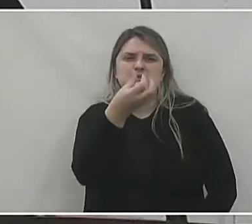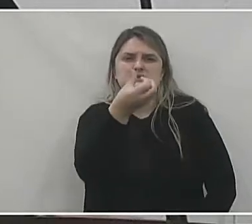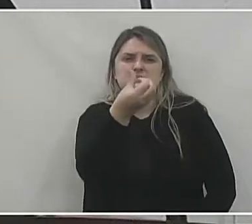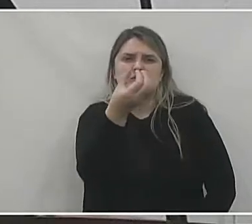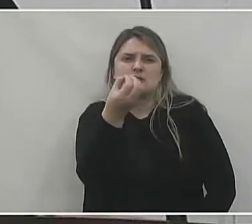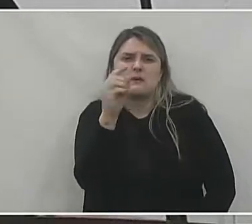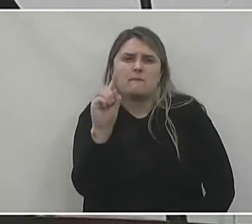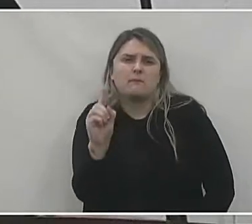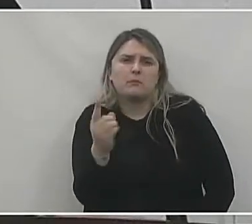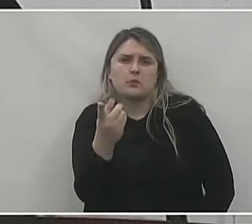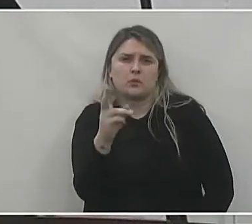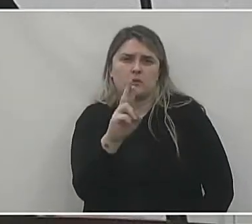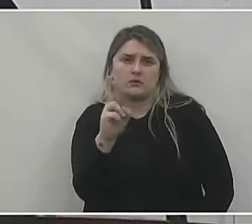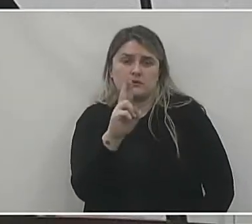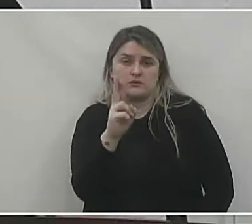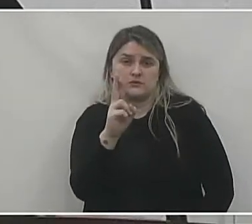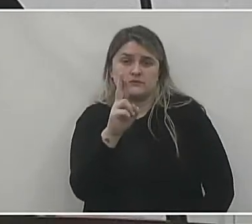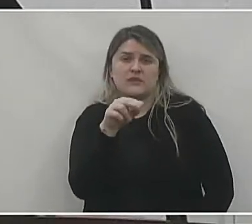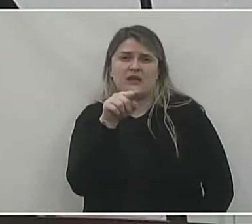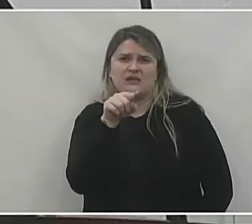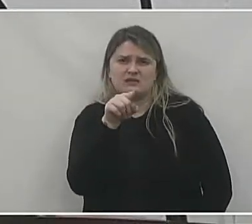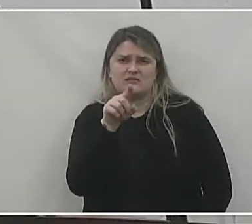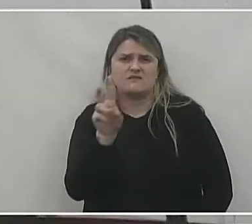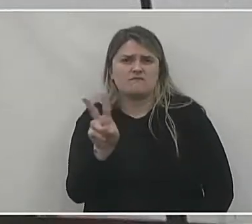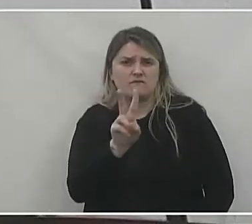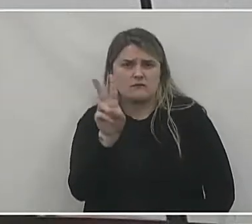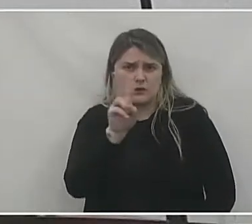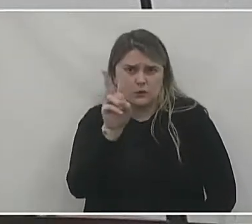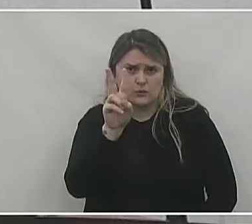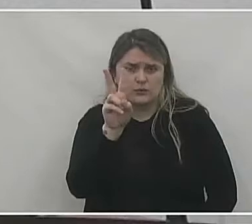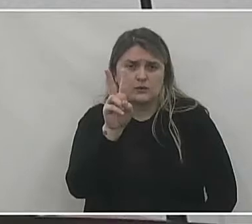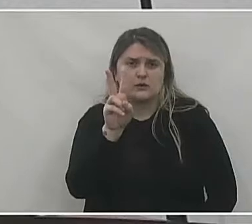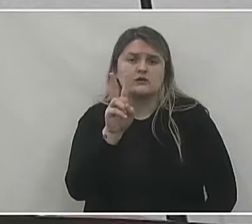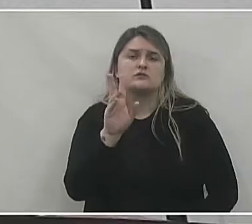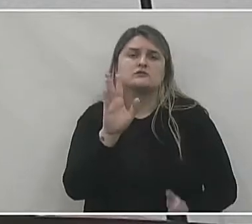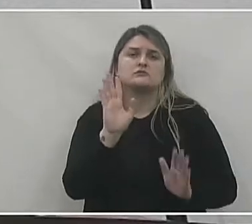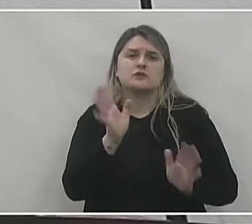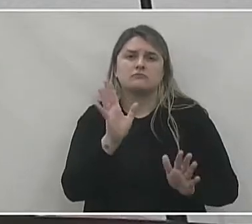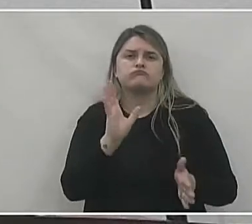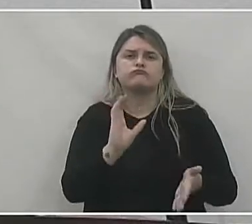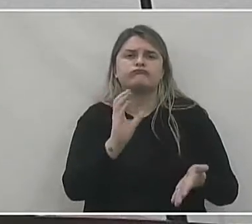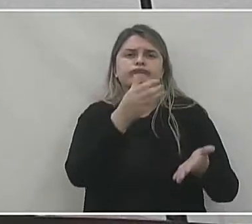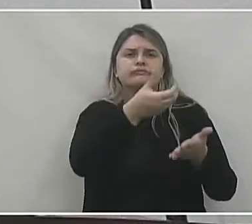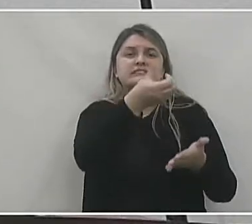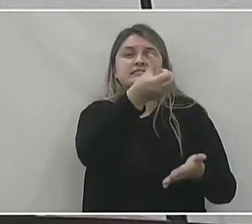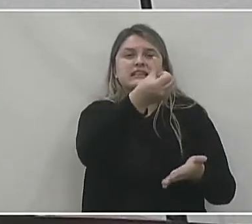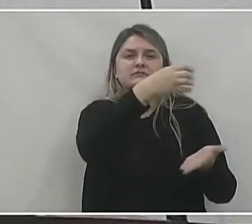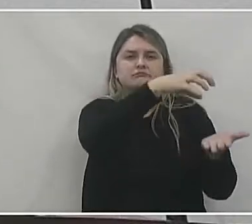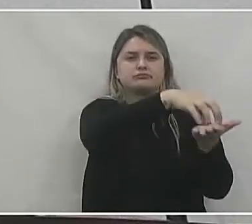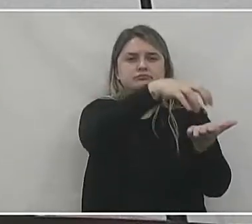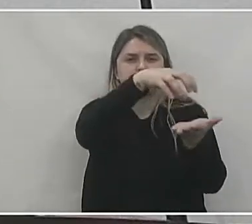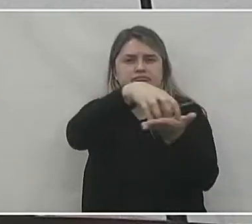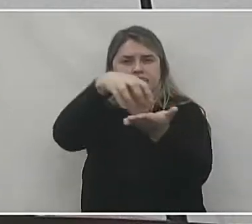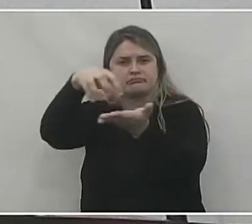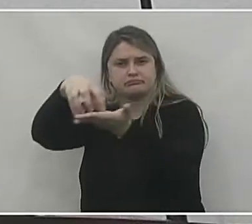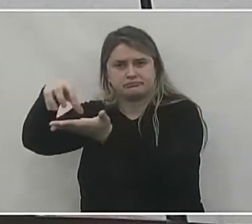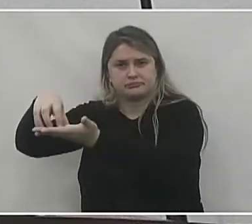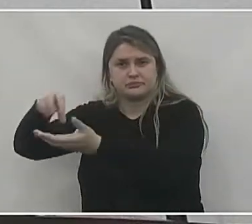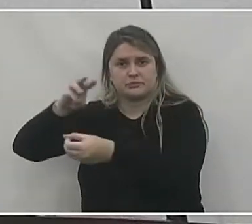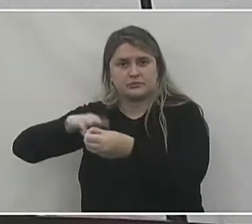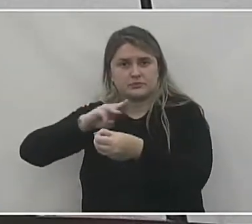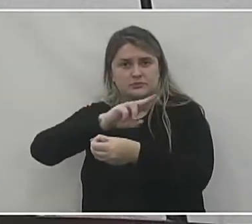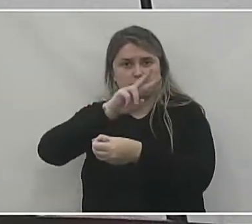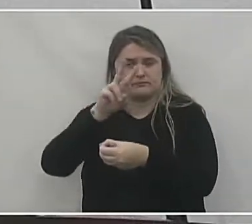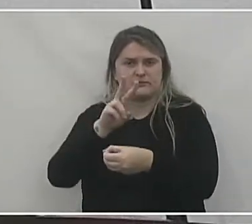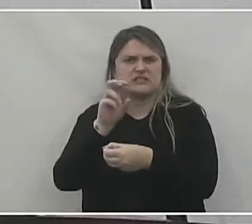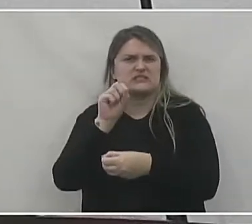R$360 mil, e esses R$360 mil nós destinamos para 6 entidades aqui de União da Vitória.